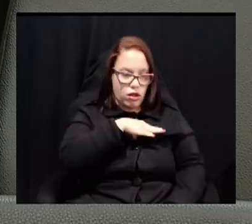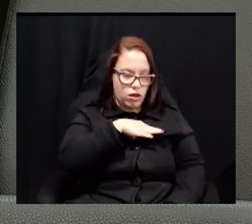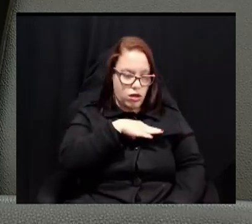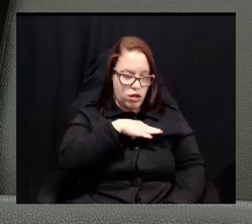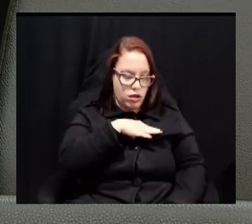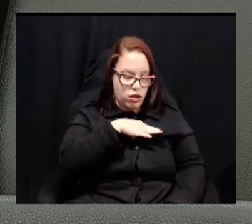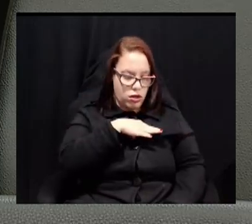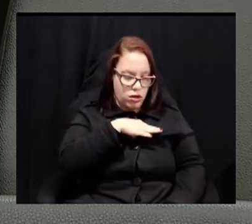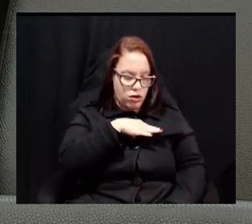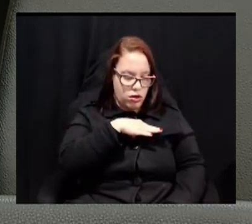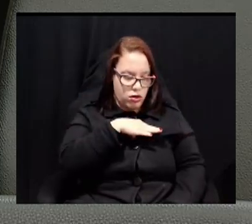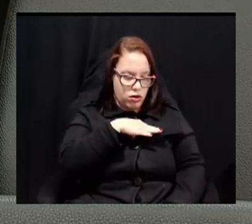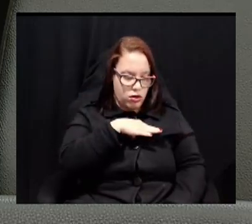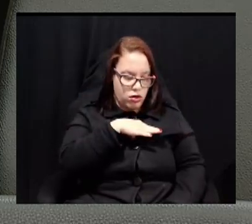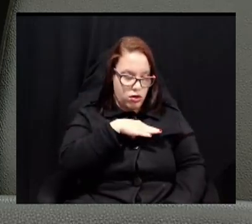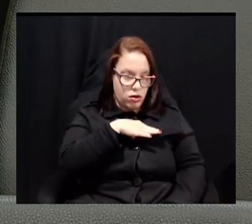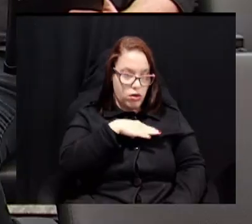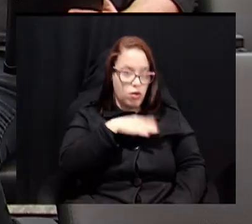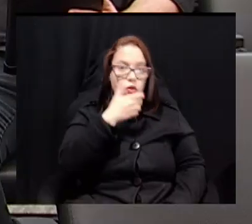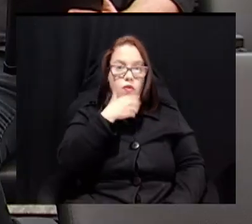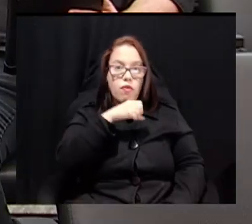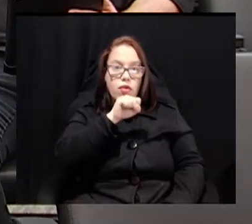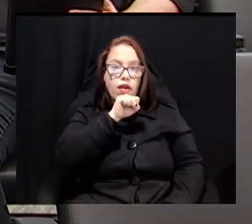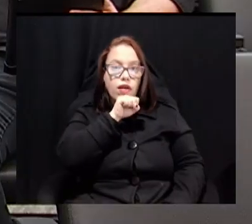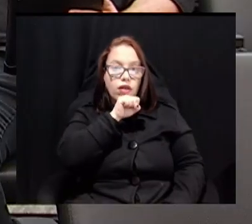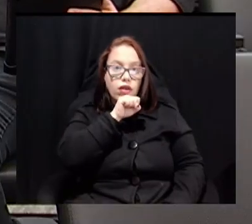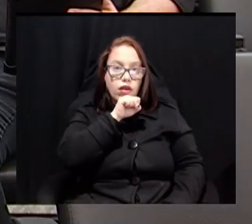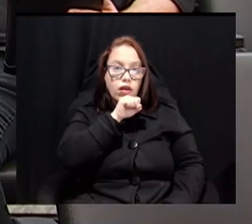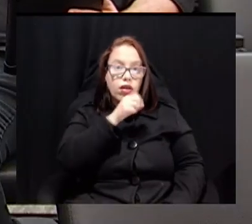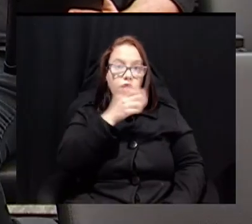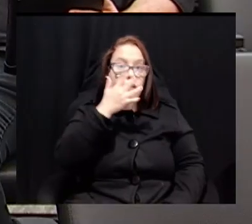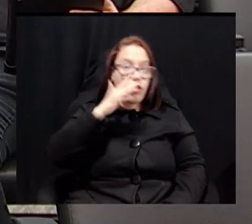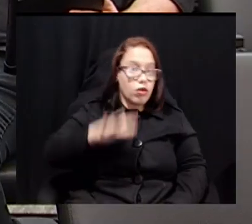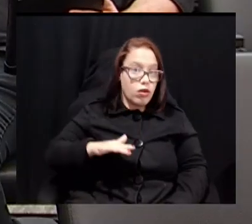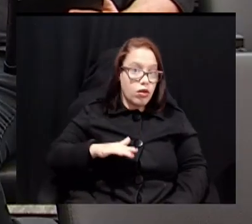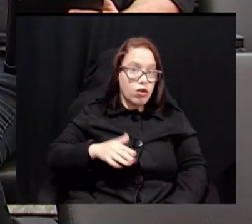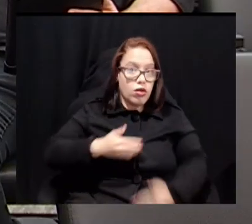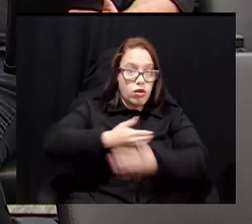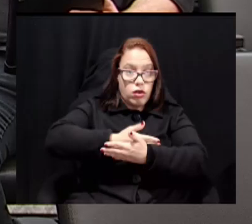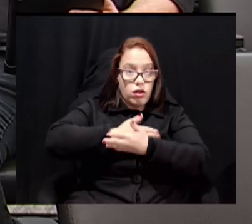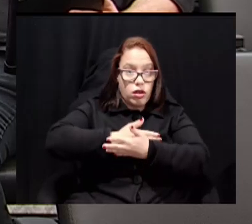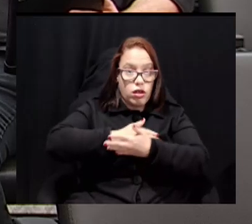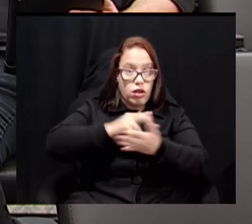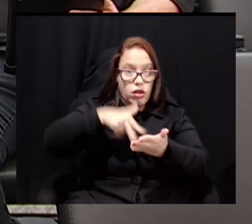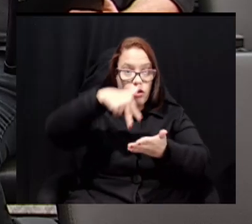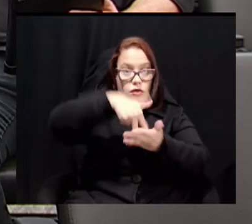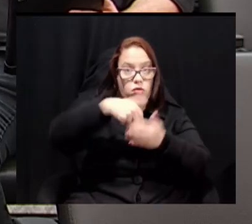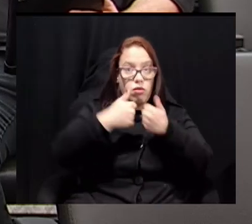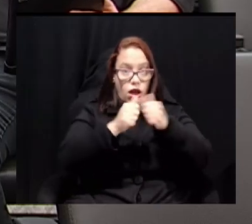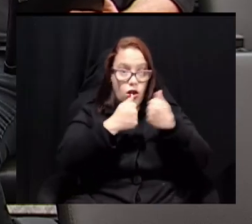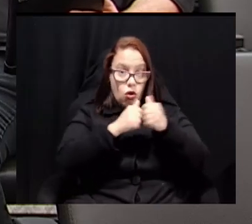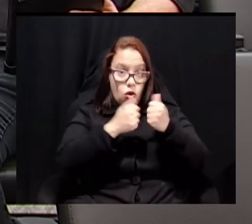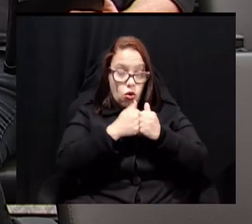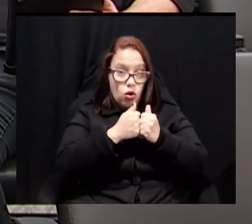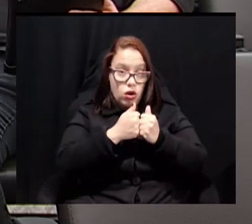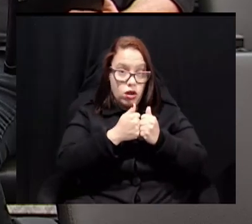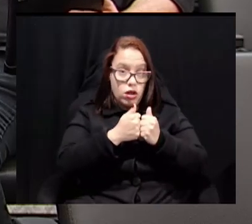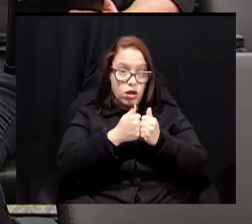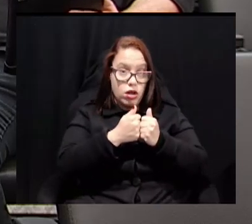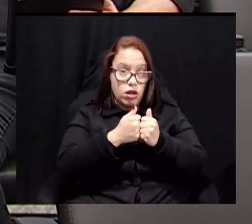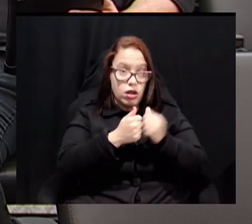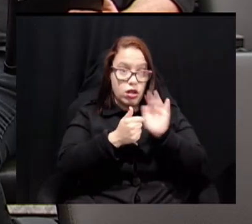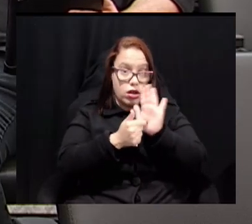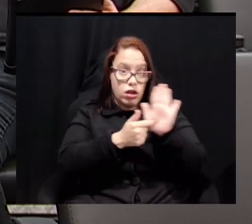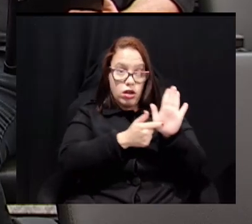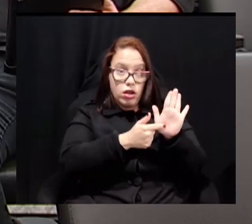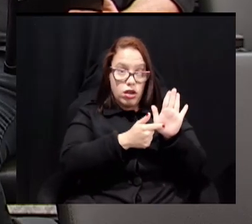onde um pai estava com uma criança no colo, em pé no ônibus. Pela imagem, provavelmente ele